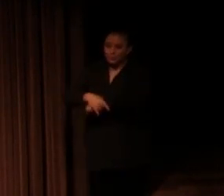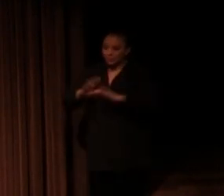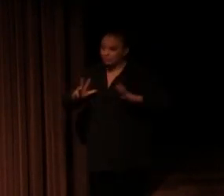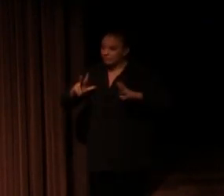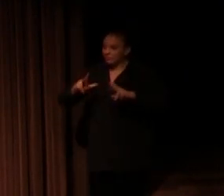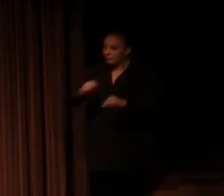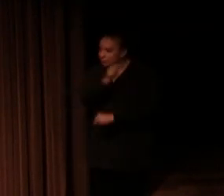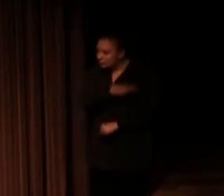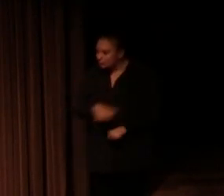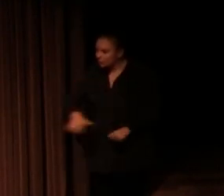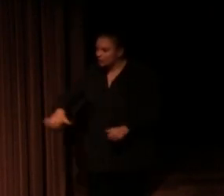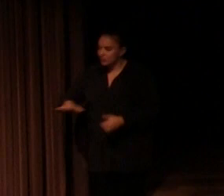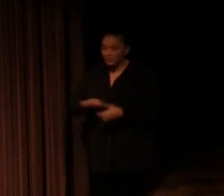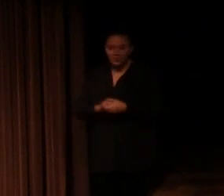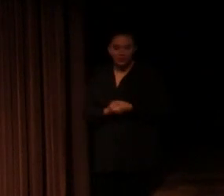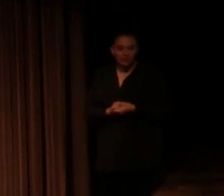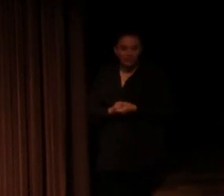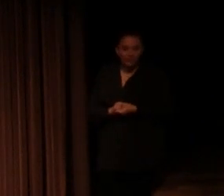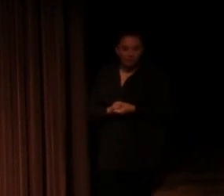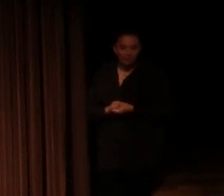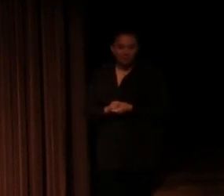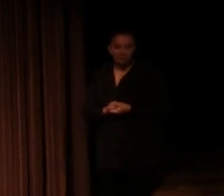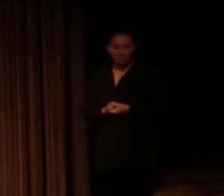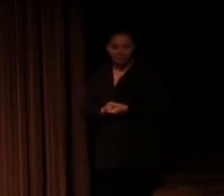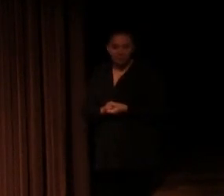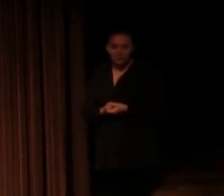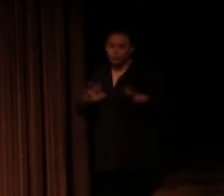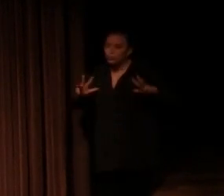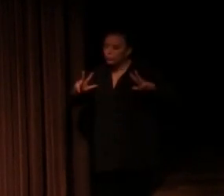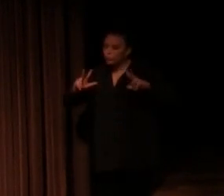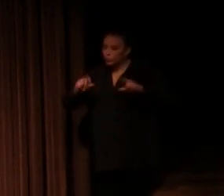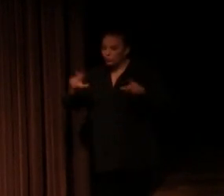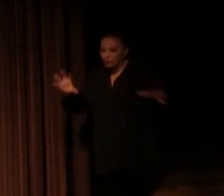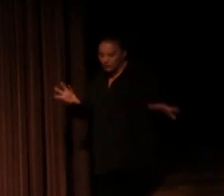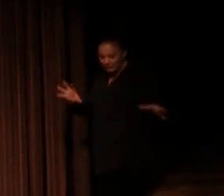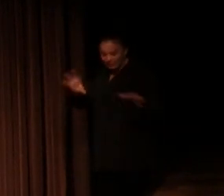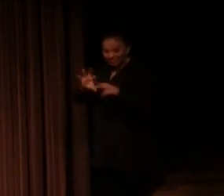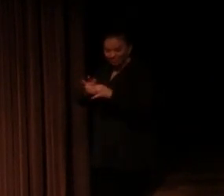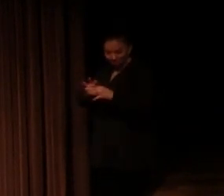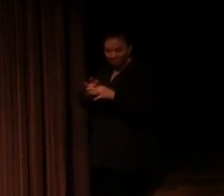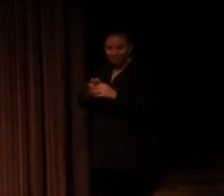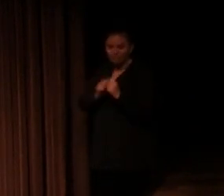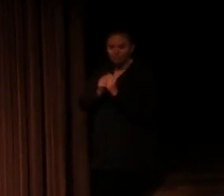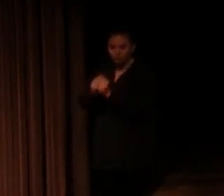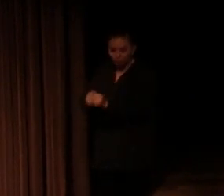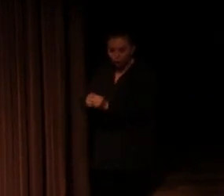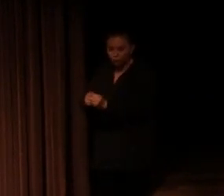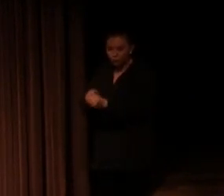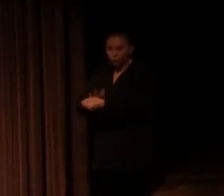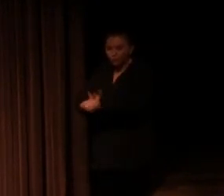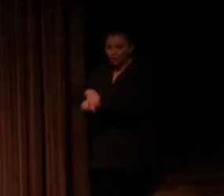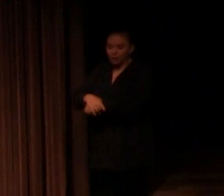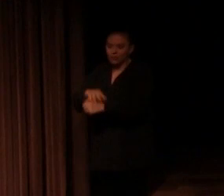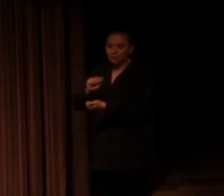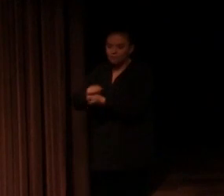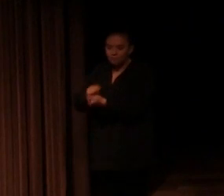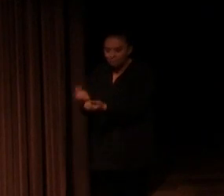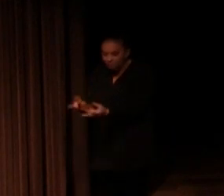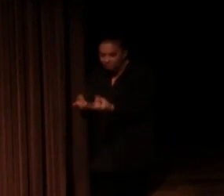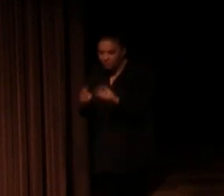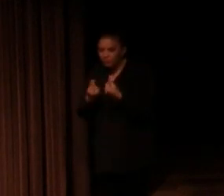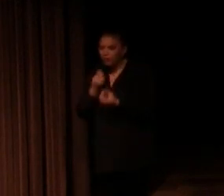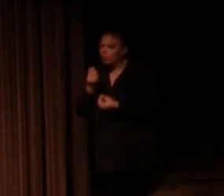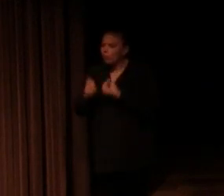primeira premiada premissa fundamental é todos nós juntos trabalhando juntos para garantir qualidade ea segunda como